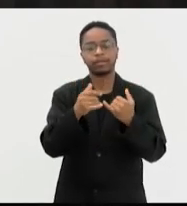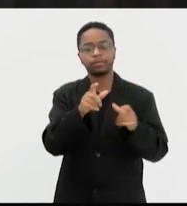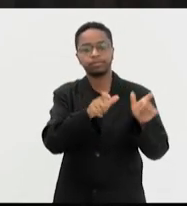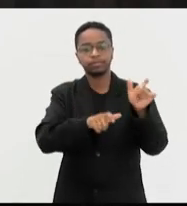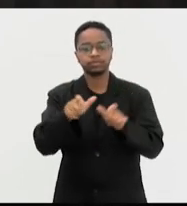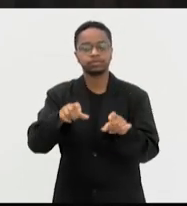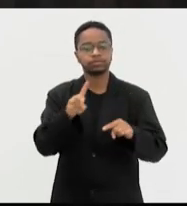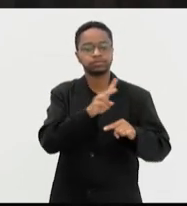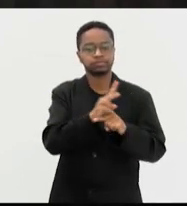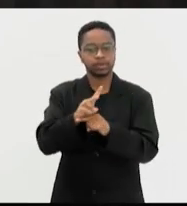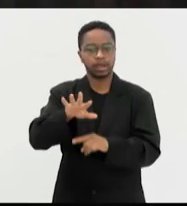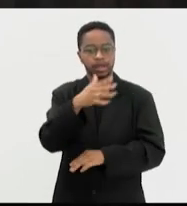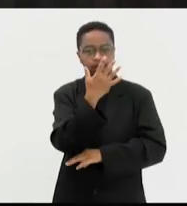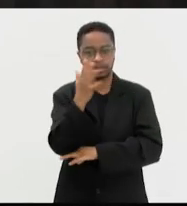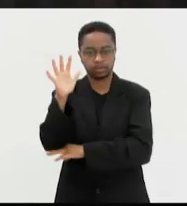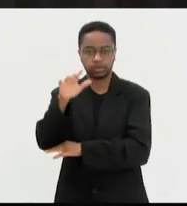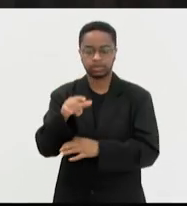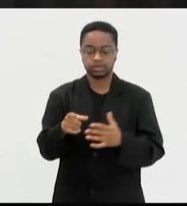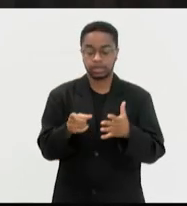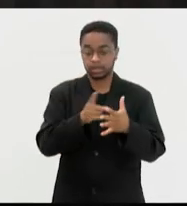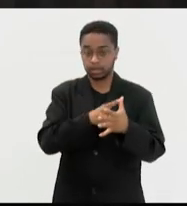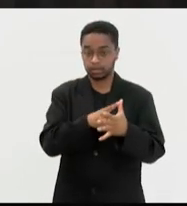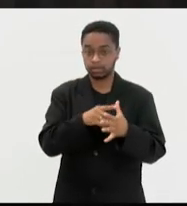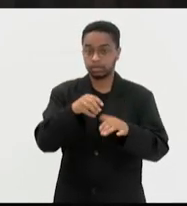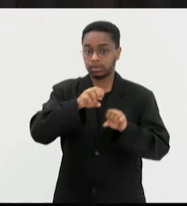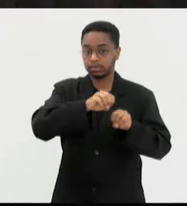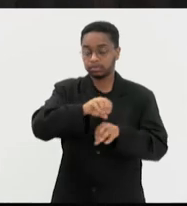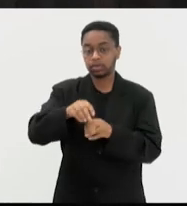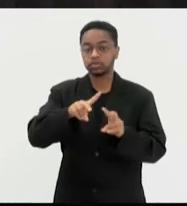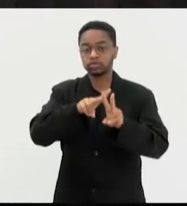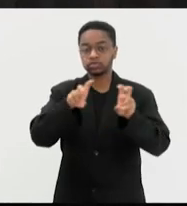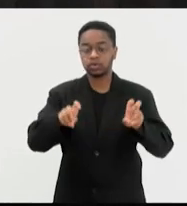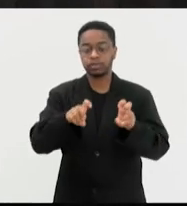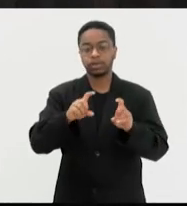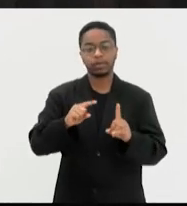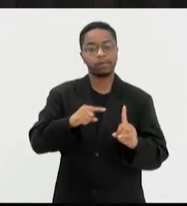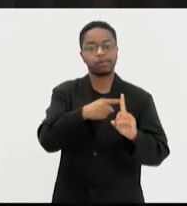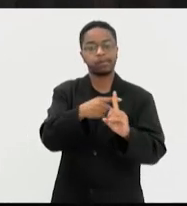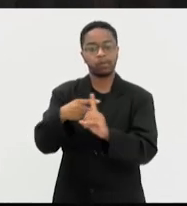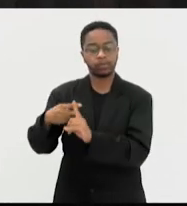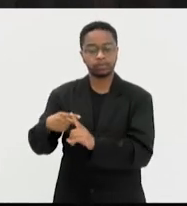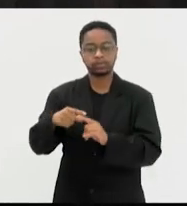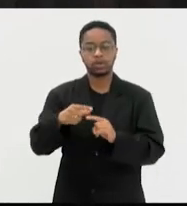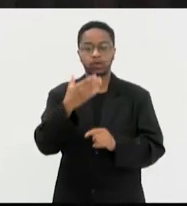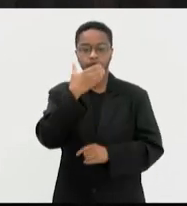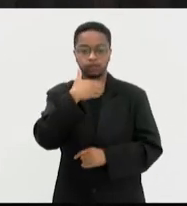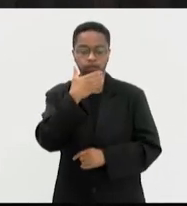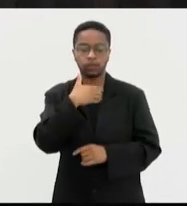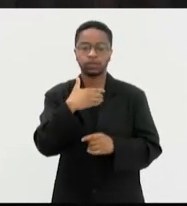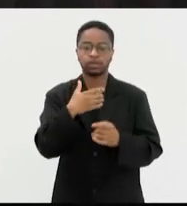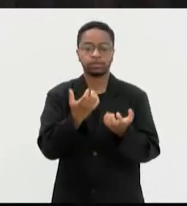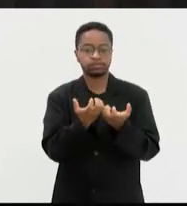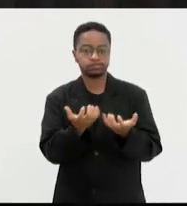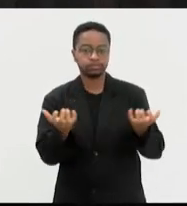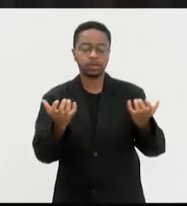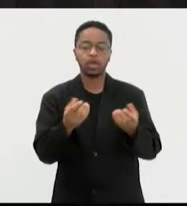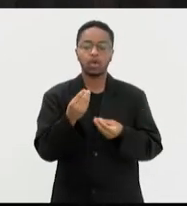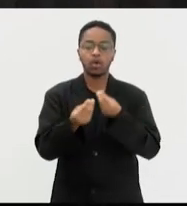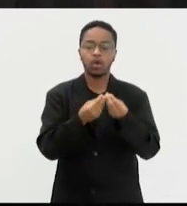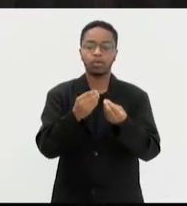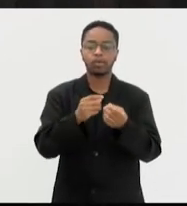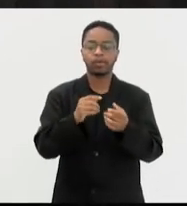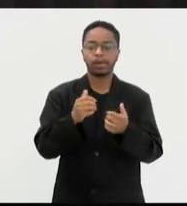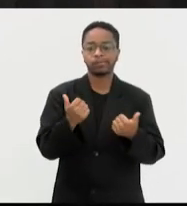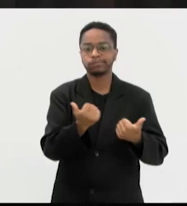quinto educar sobre os benefícios das vitaminas e demais nutrientes de frutas e hortaliças e legumes para o ser humano e aí é